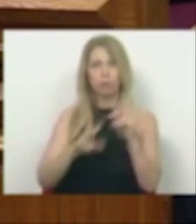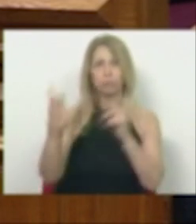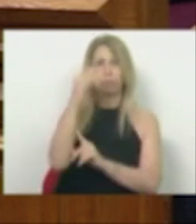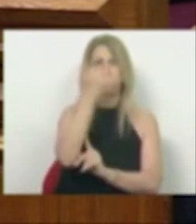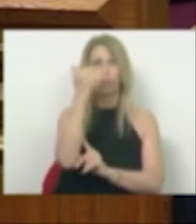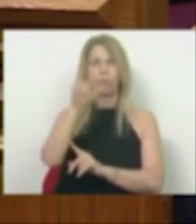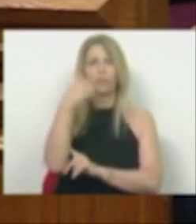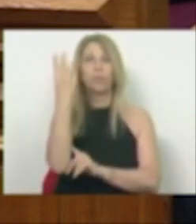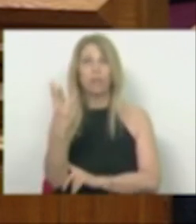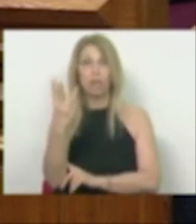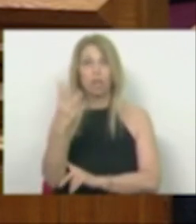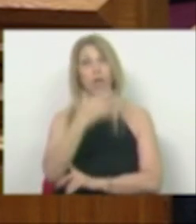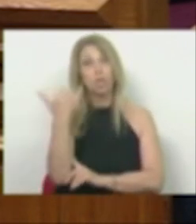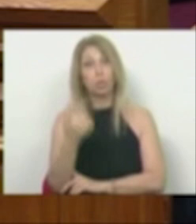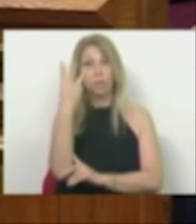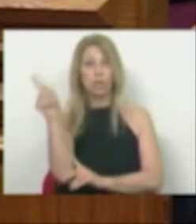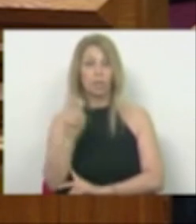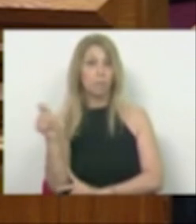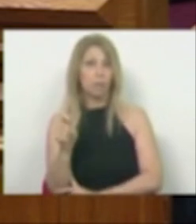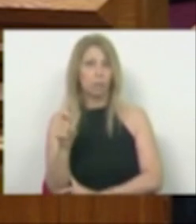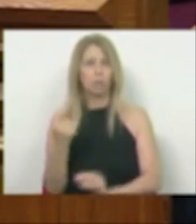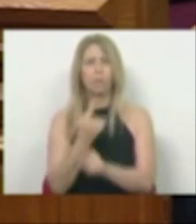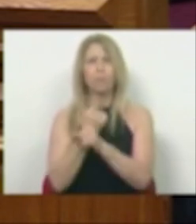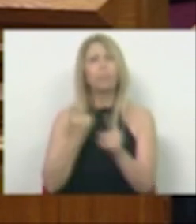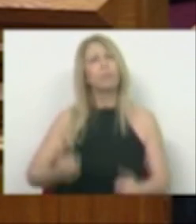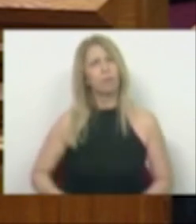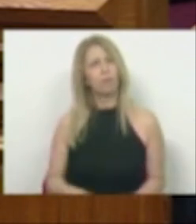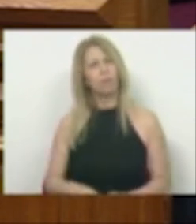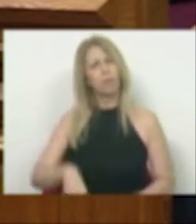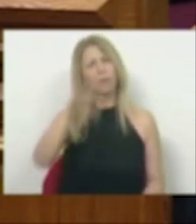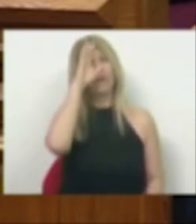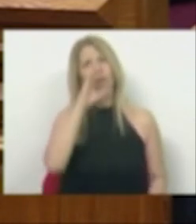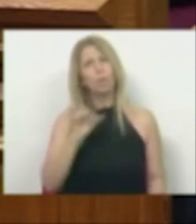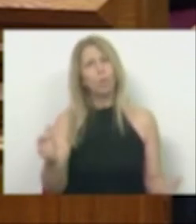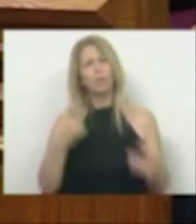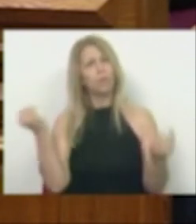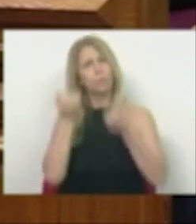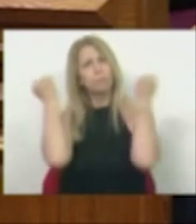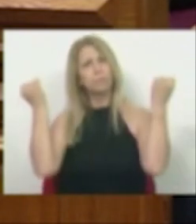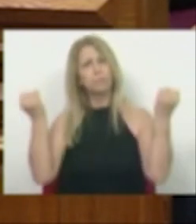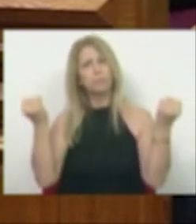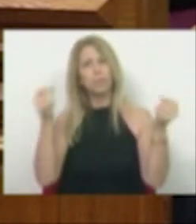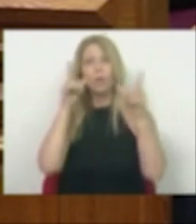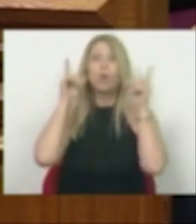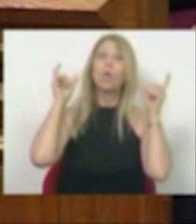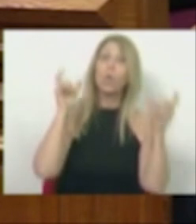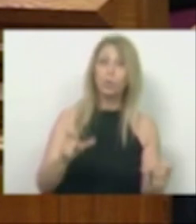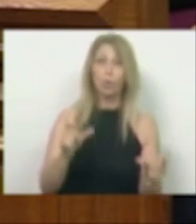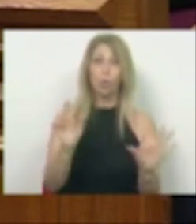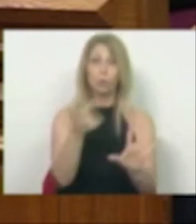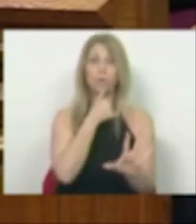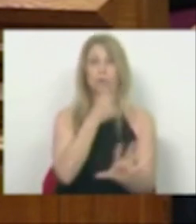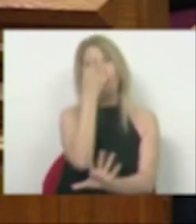22,3 no segundo trimestre. Por que razão o governo recusa o controlo e fixação